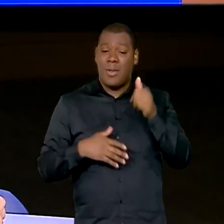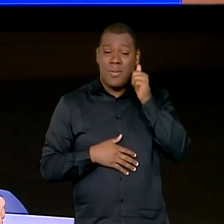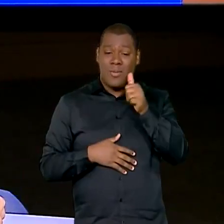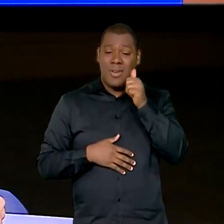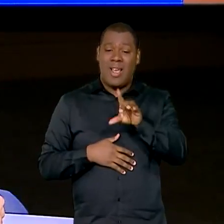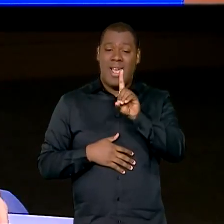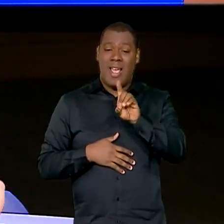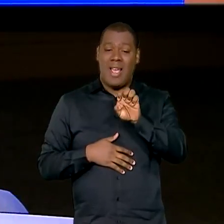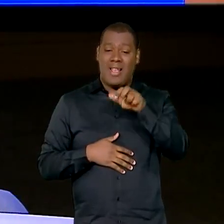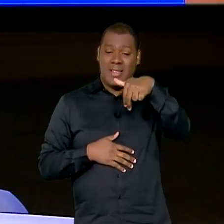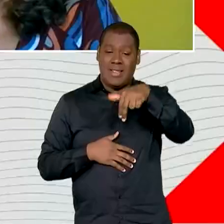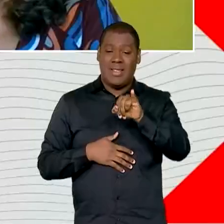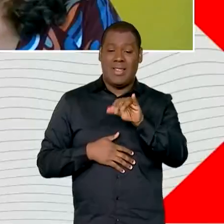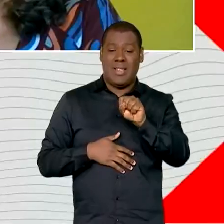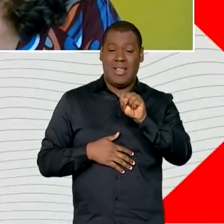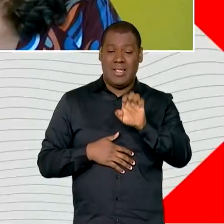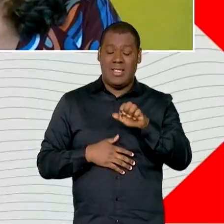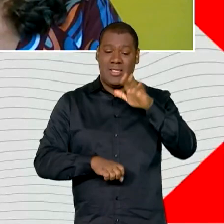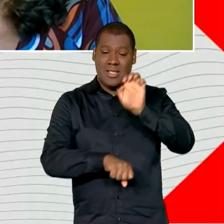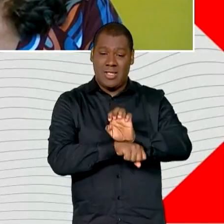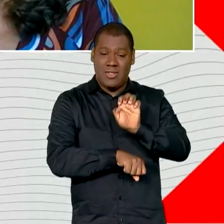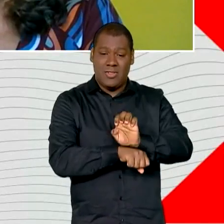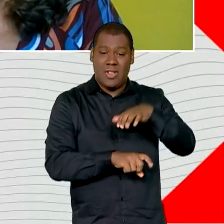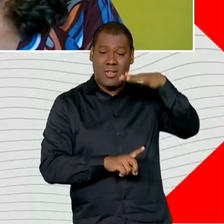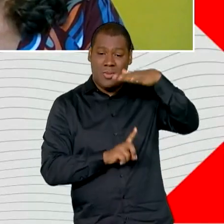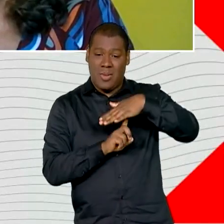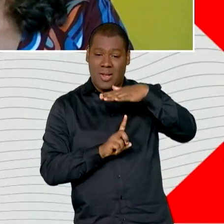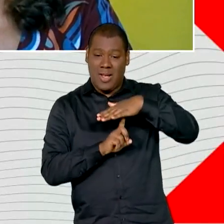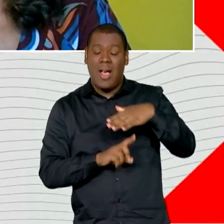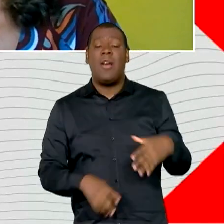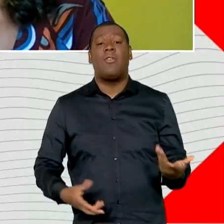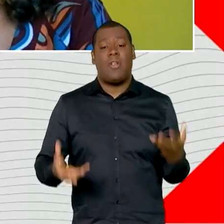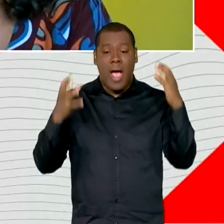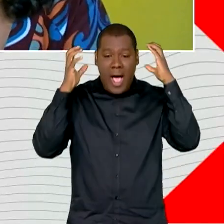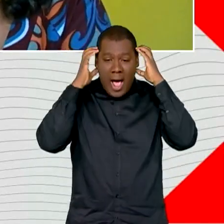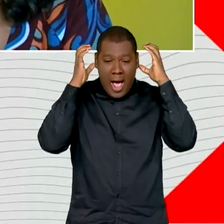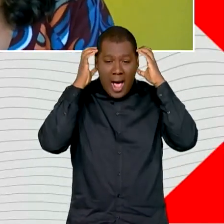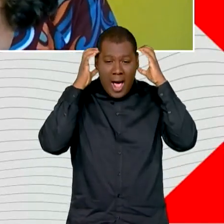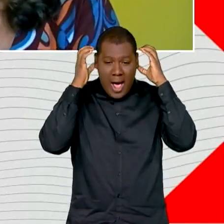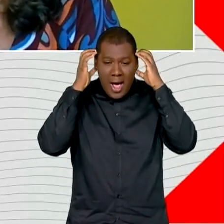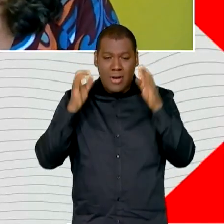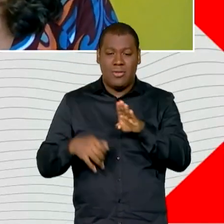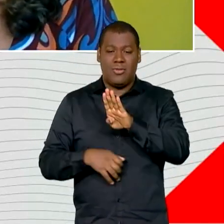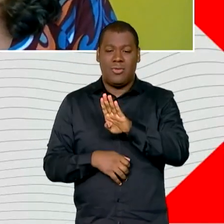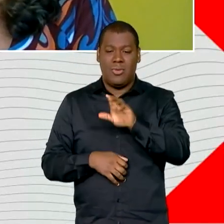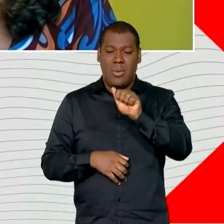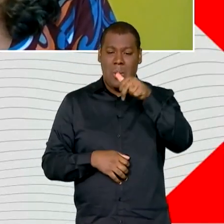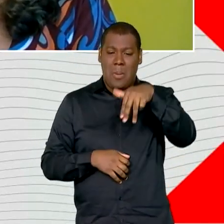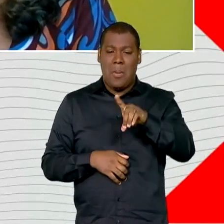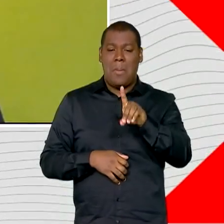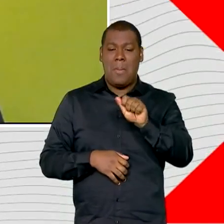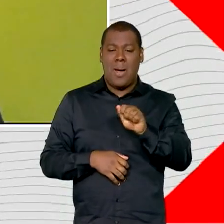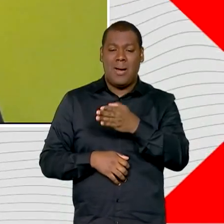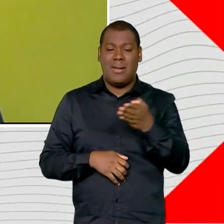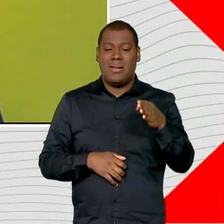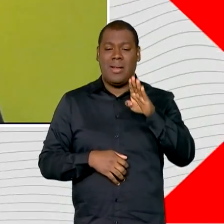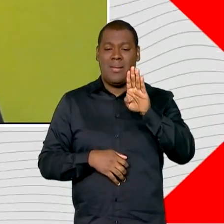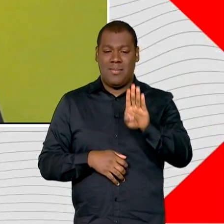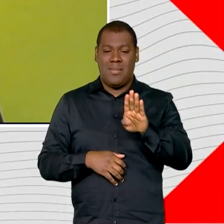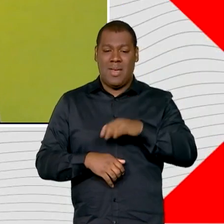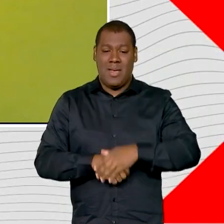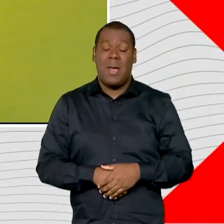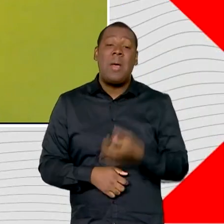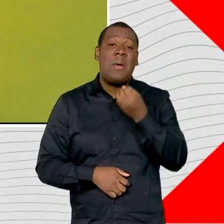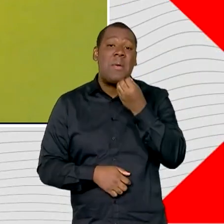Denise Melo, que está no Paraná, na Rádio Banda B. Bom dia para você, Denise. Bom dia, Karine.